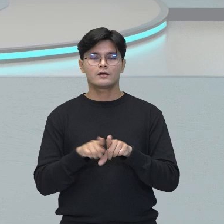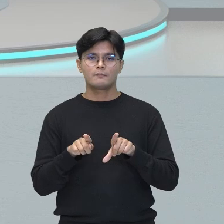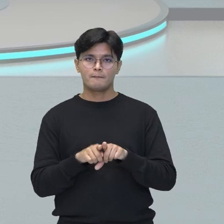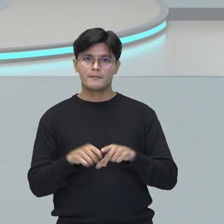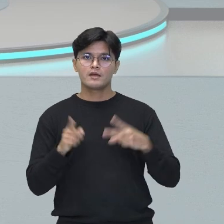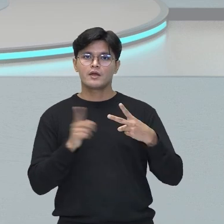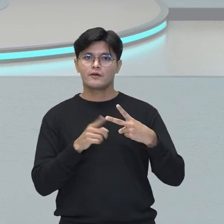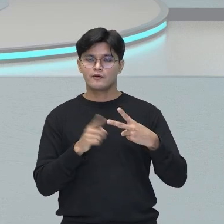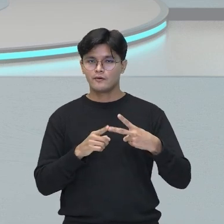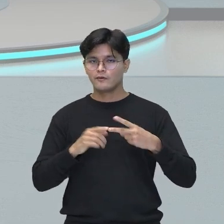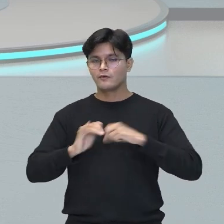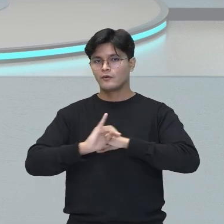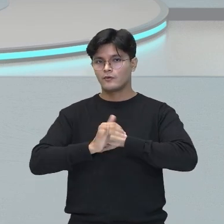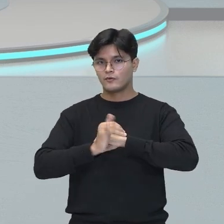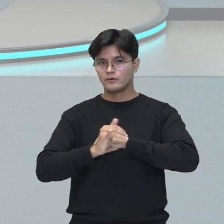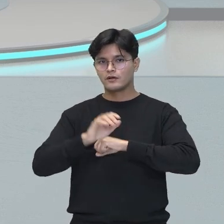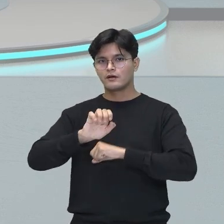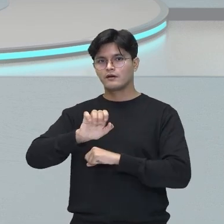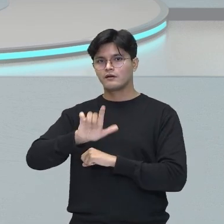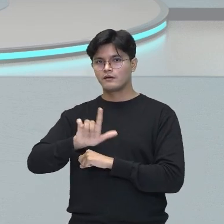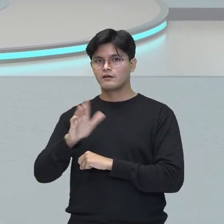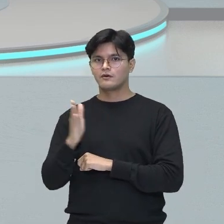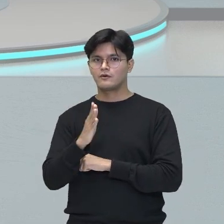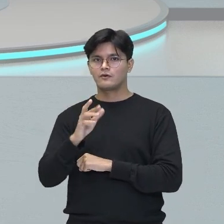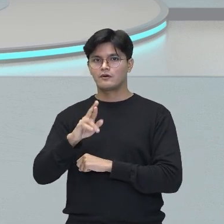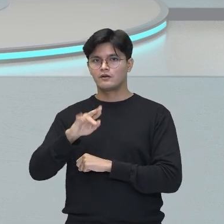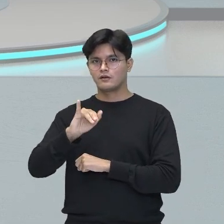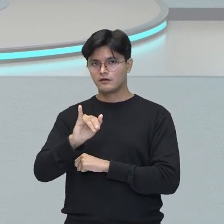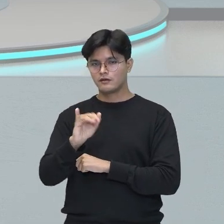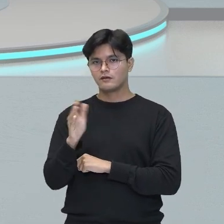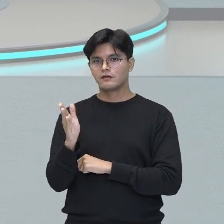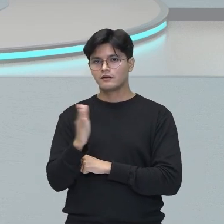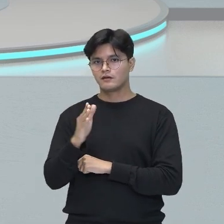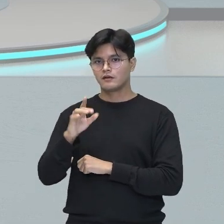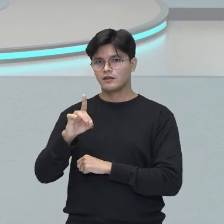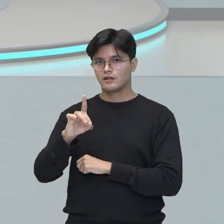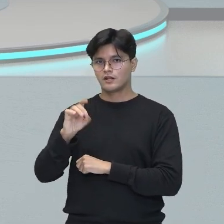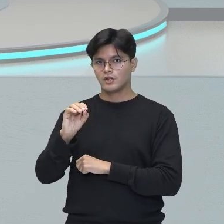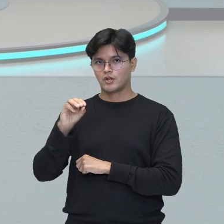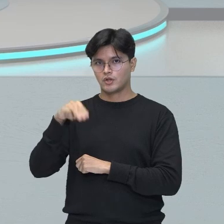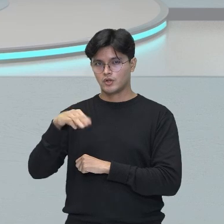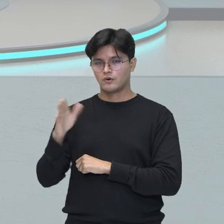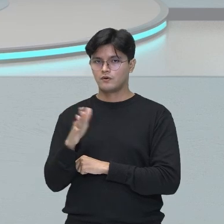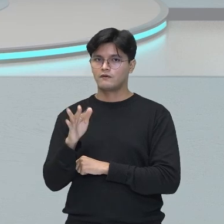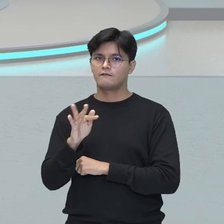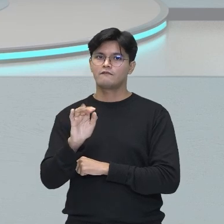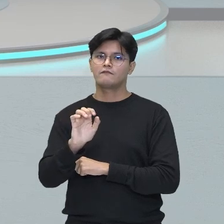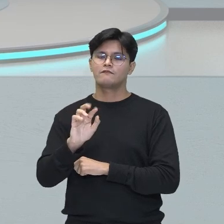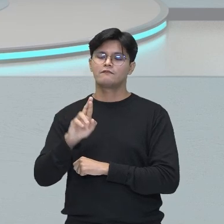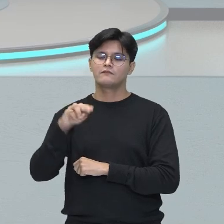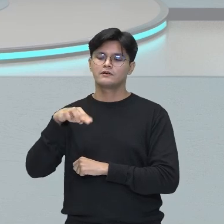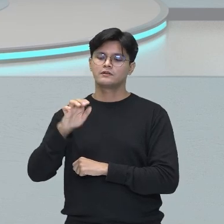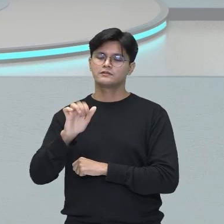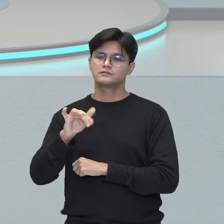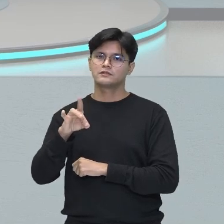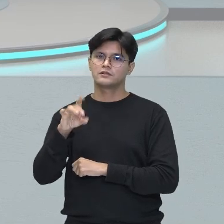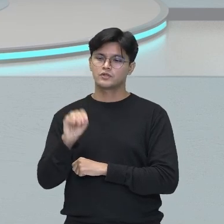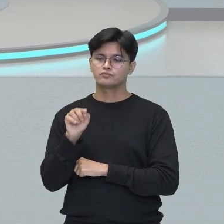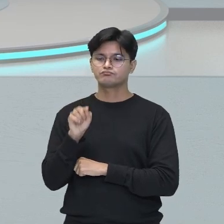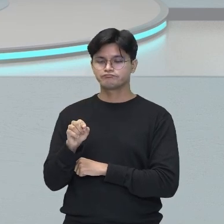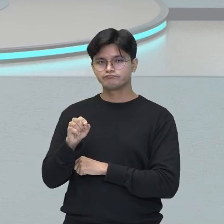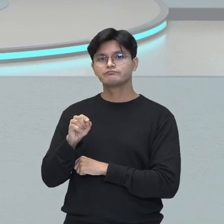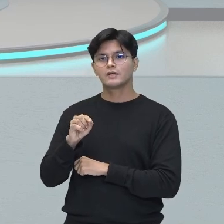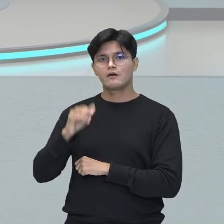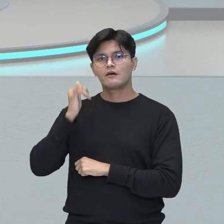Rei Dom Fernando tá que já era outro né a narrativa dos fatos que ocorreram